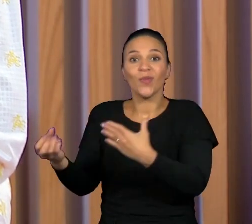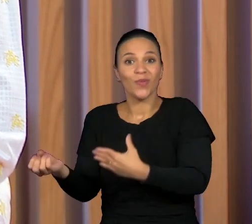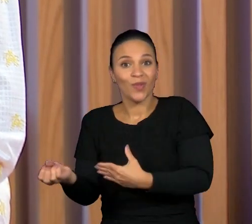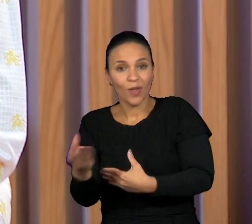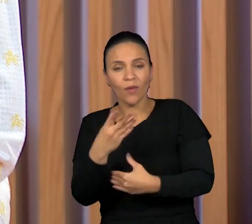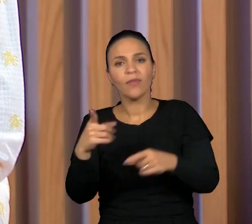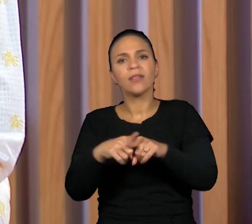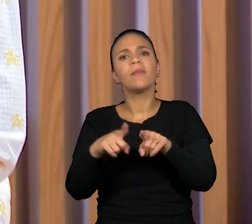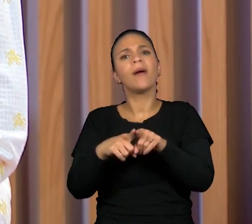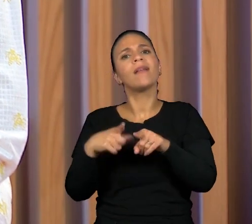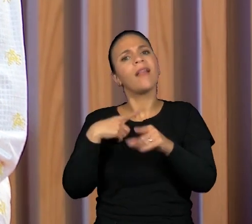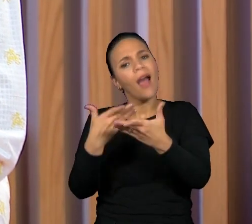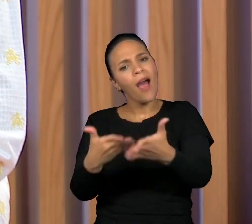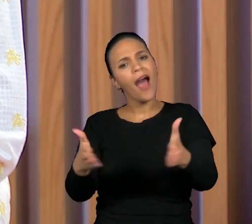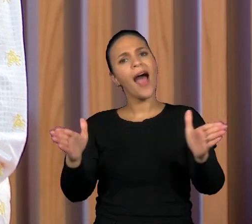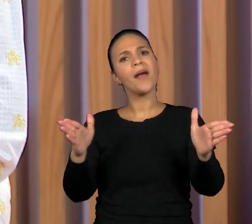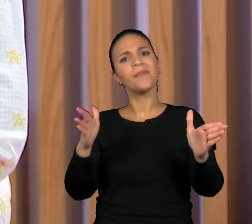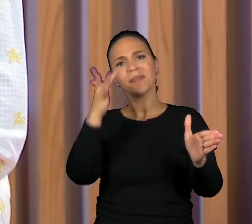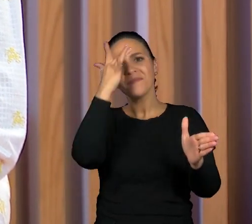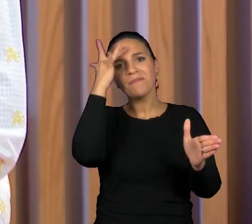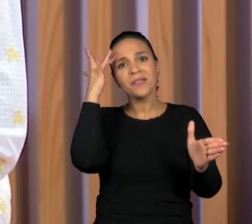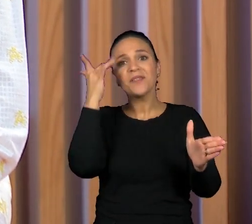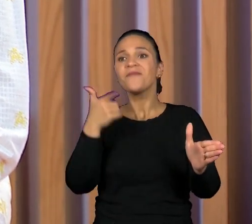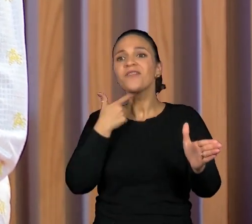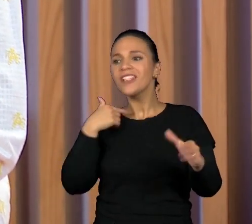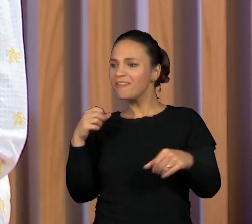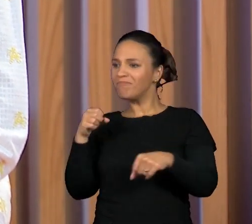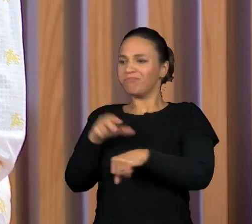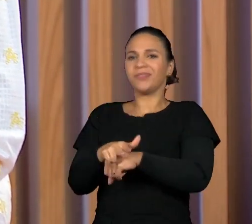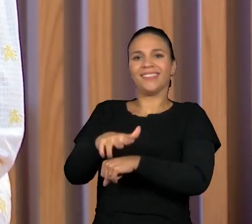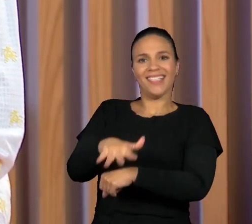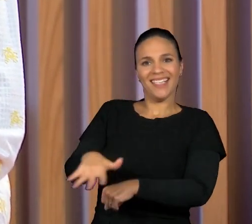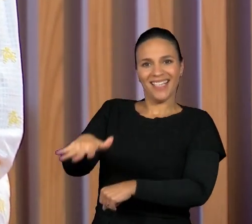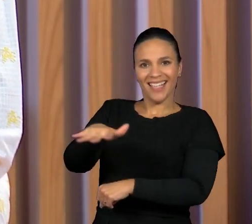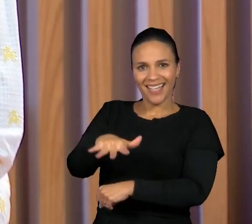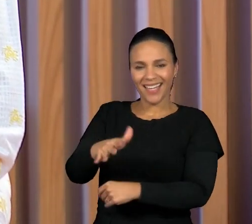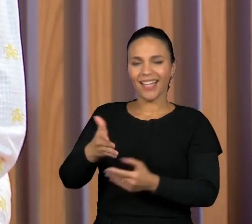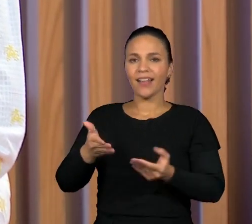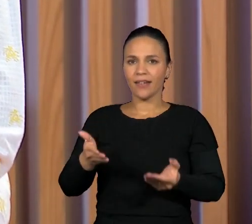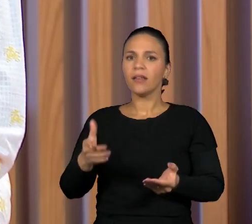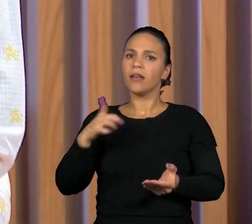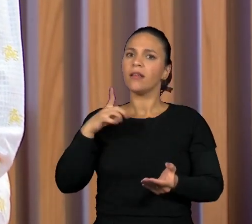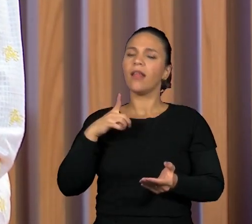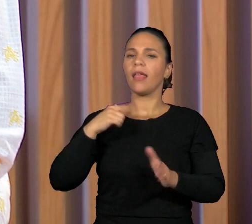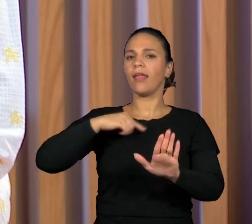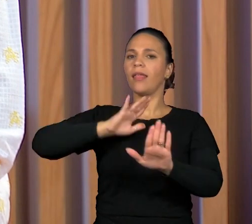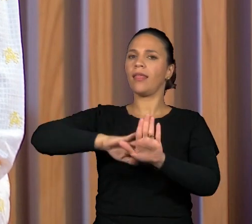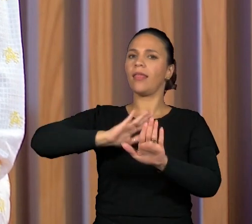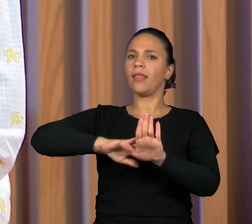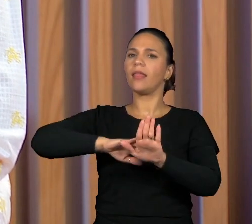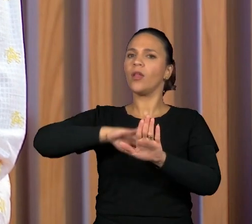abrir espaço para o novo, né? Enfim, então tem toda uma intenção mesmo de inclusão